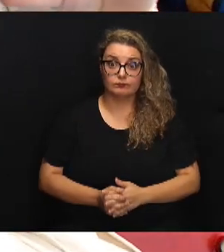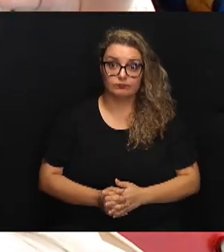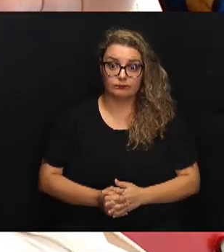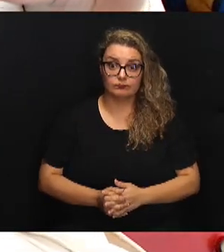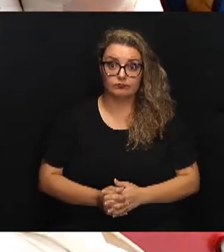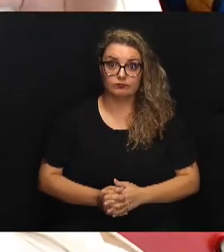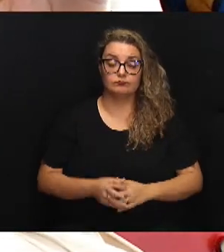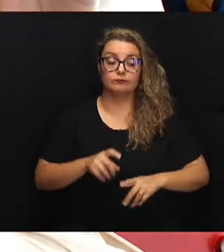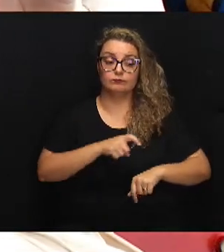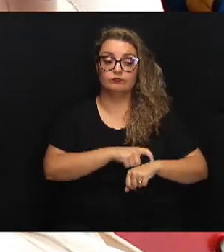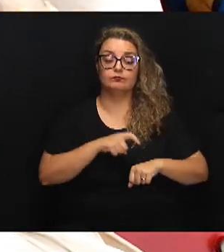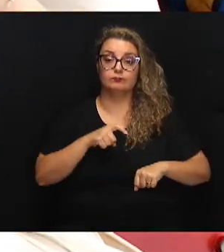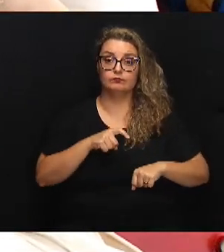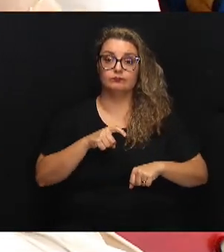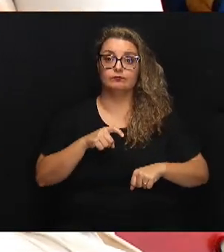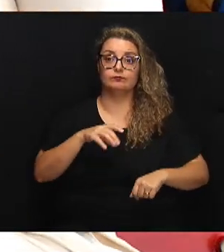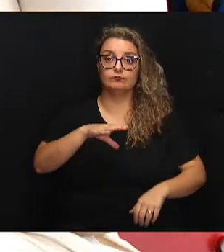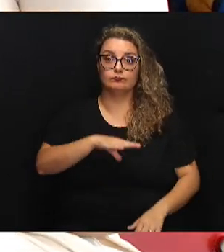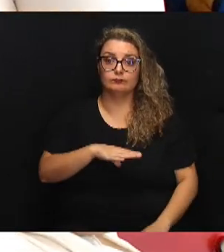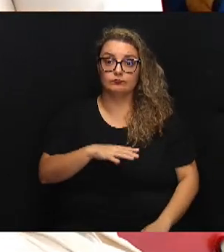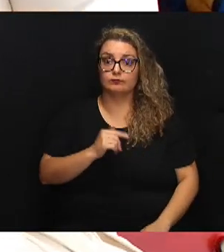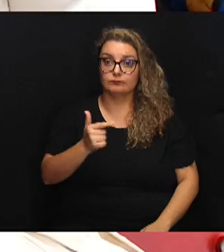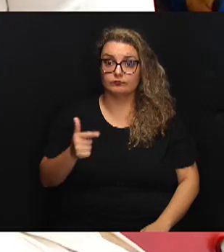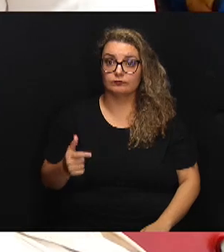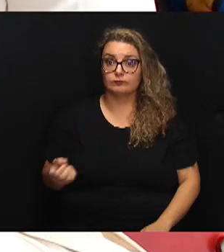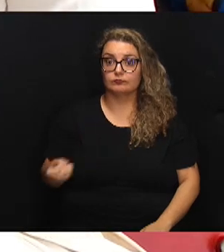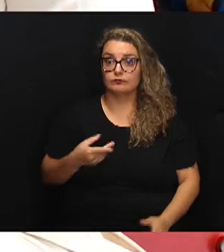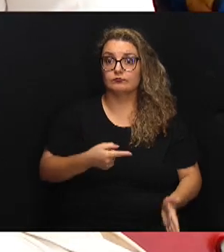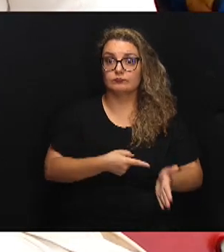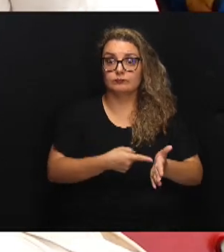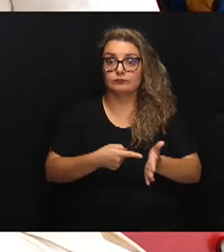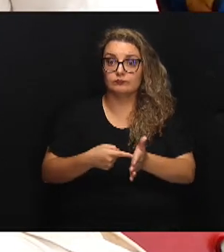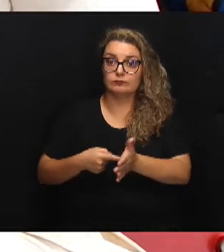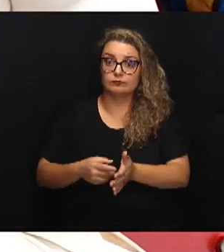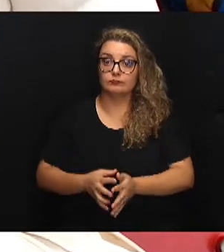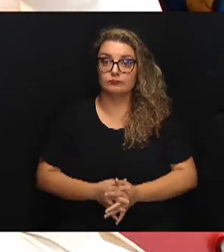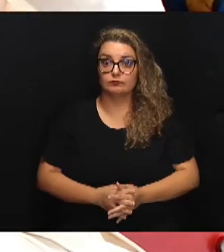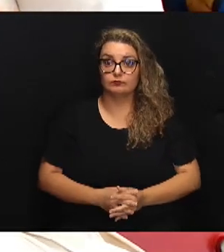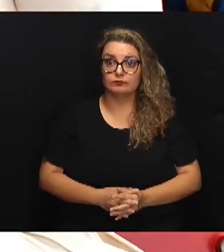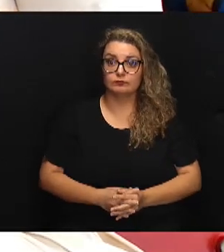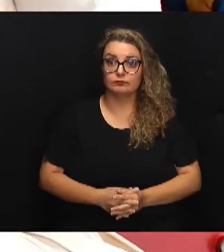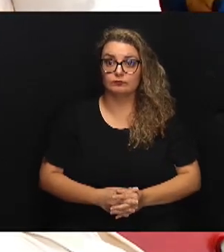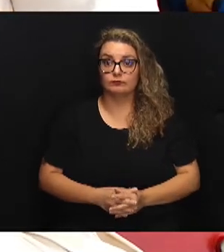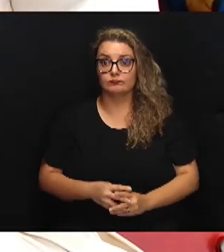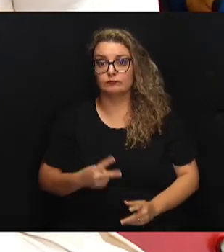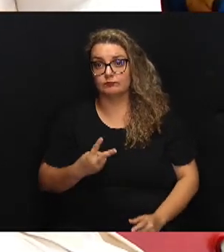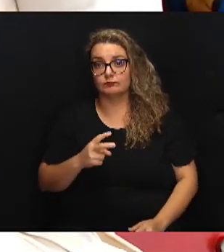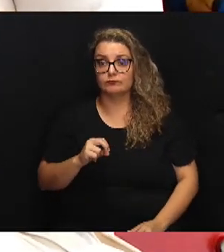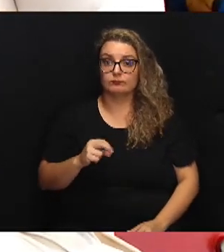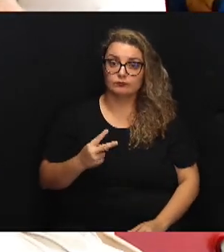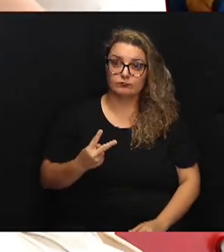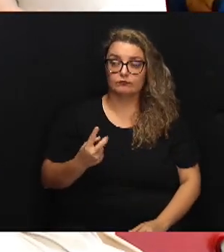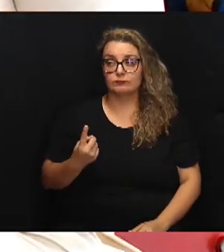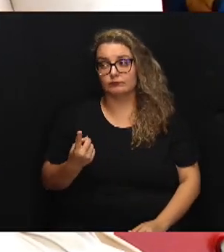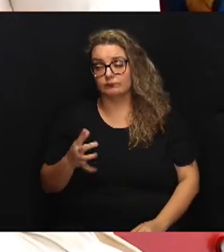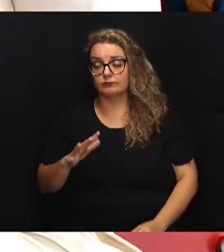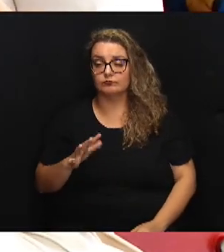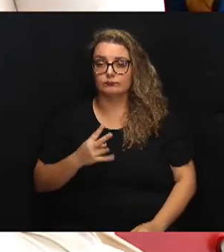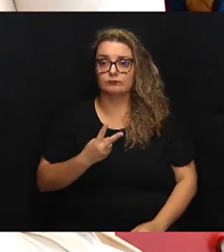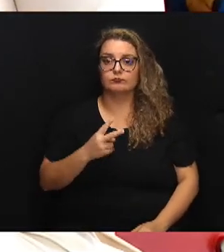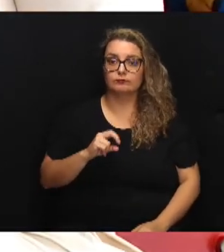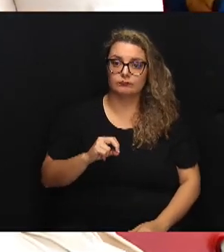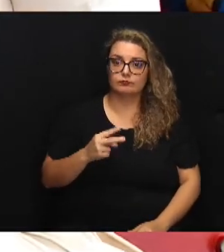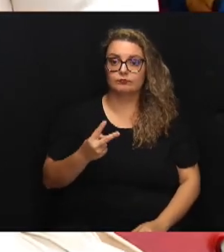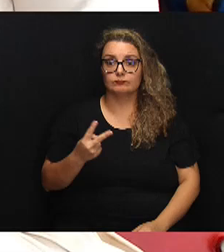um período dentro do município sem ter novas denúncias. Em 2021, 2022,